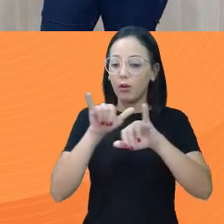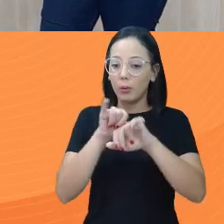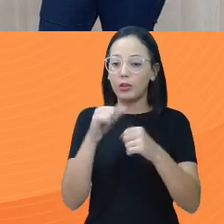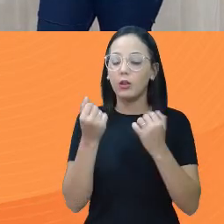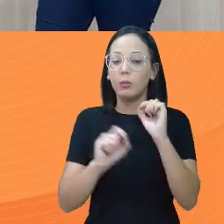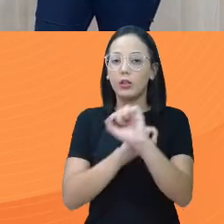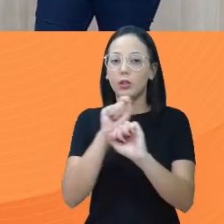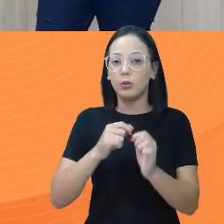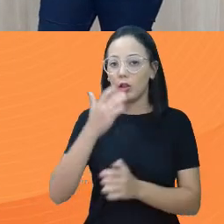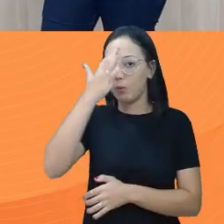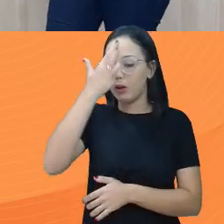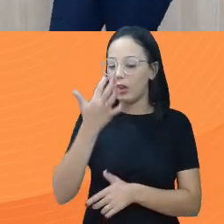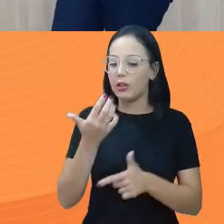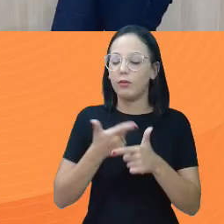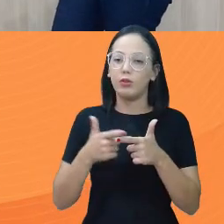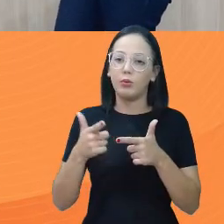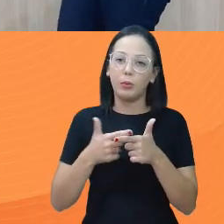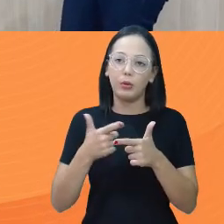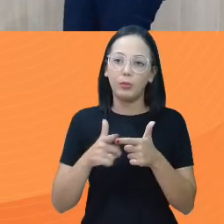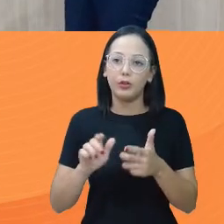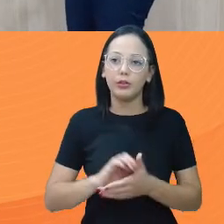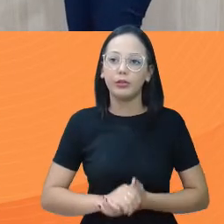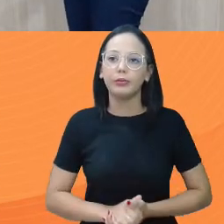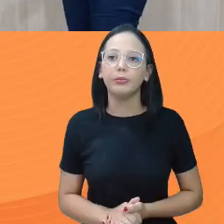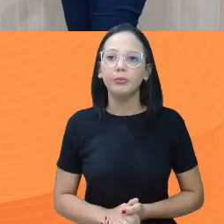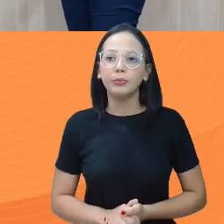para resolver os problemas aí na frente, tá bom?